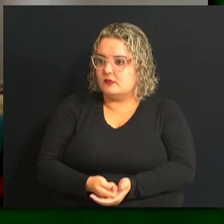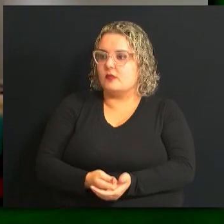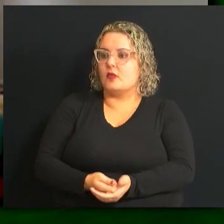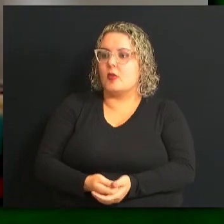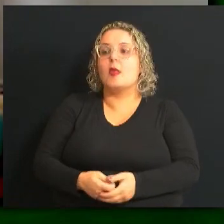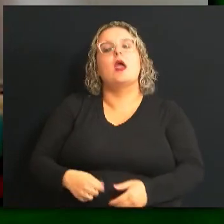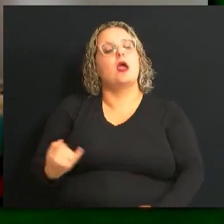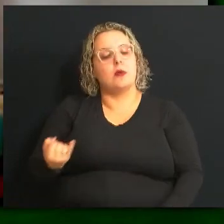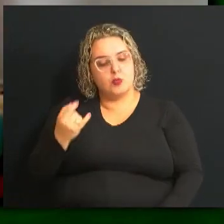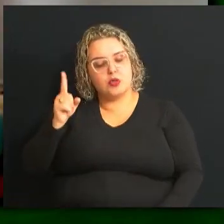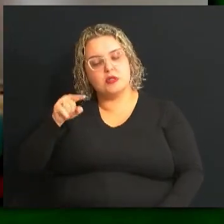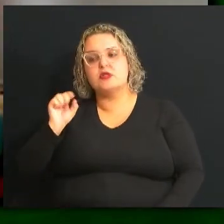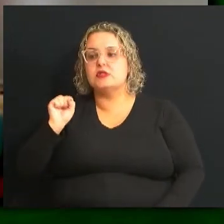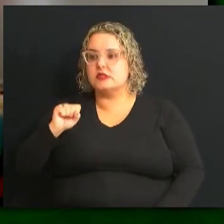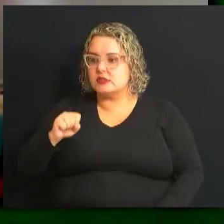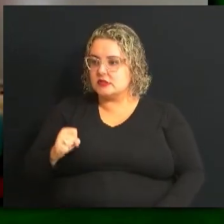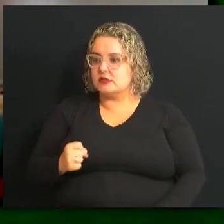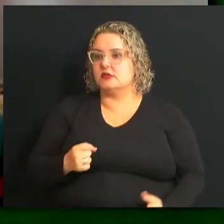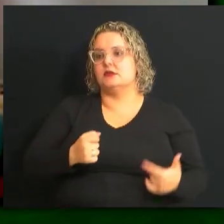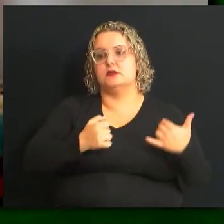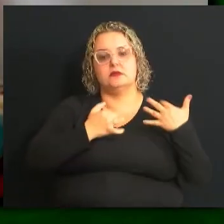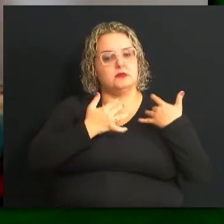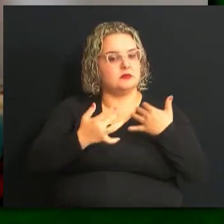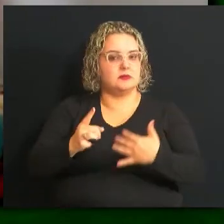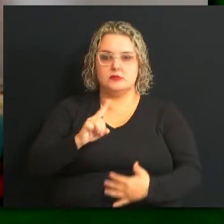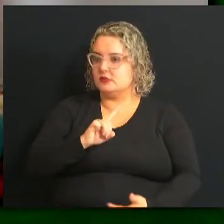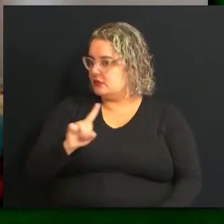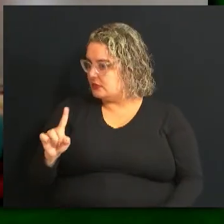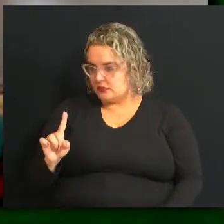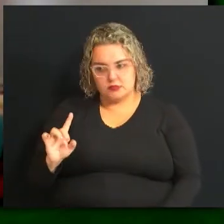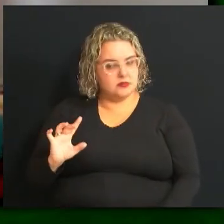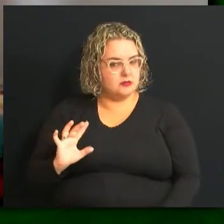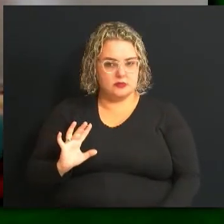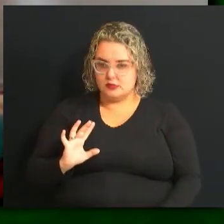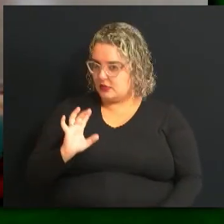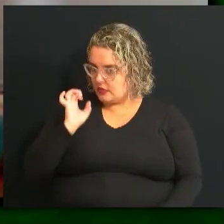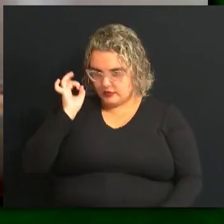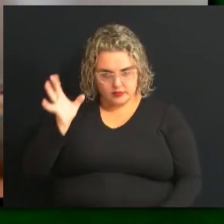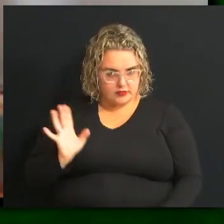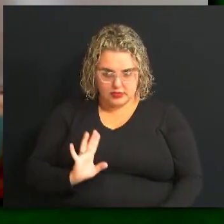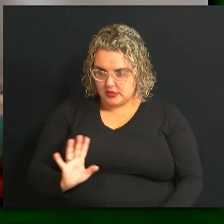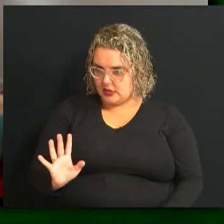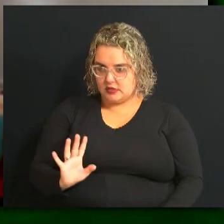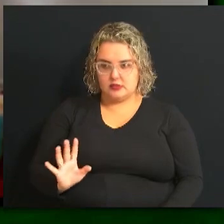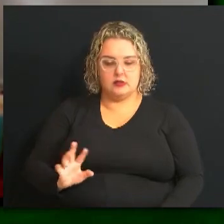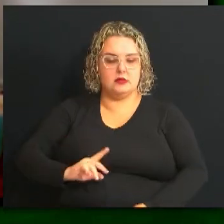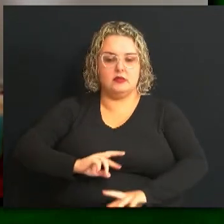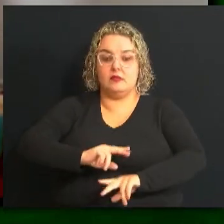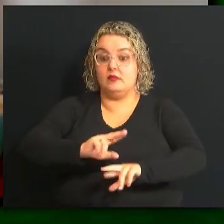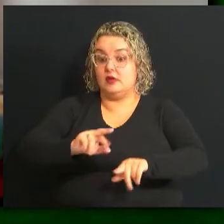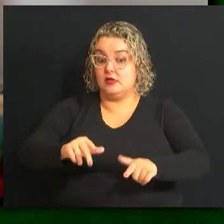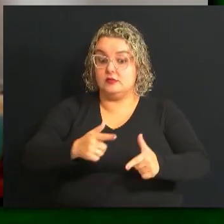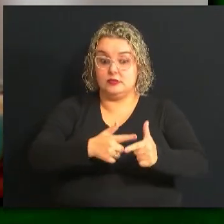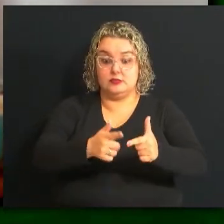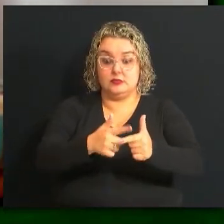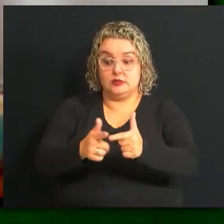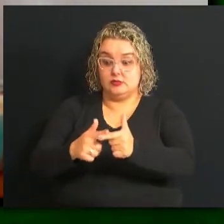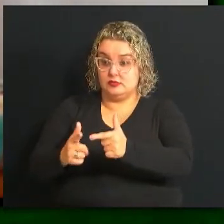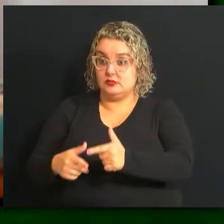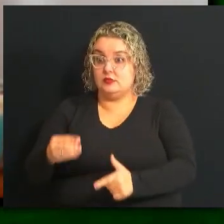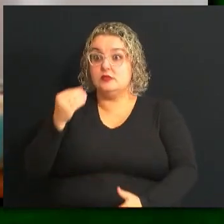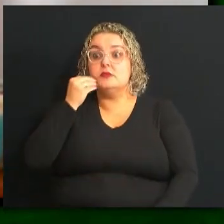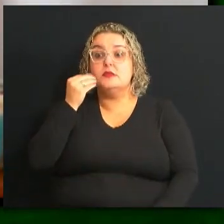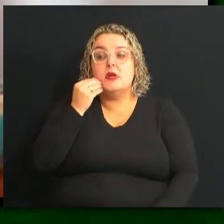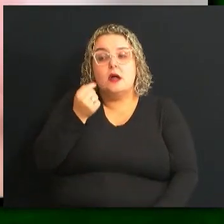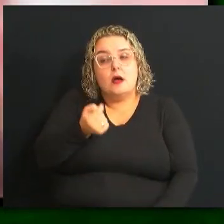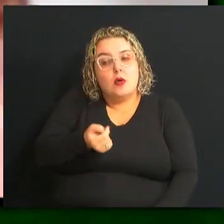cumprida, né? E nos últimos anos isso não foi fácil, né? Teve muitos ali, umas tentativas que chegou ali